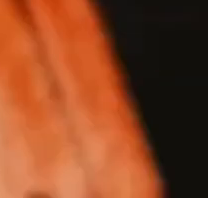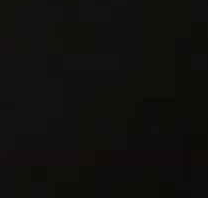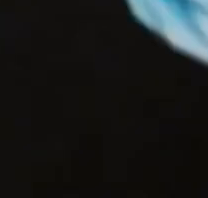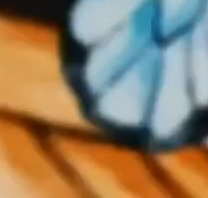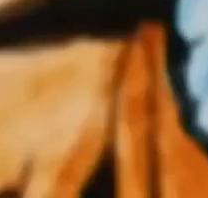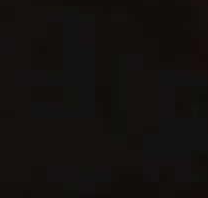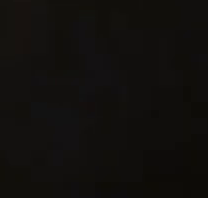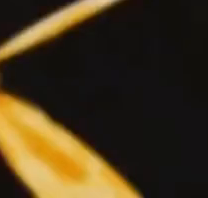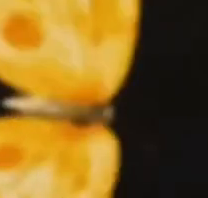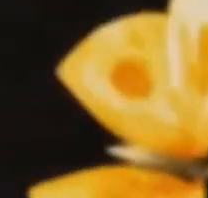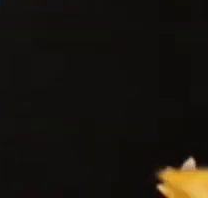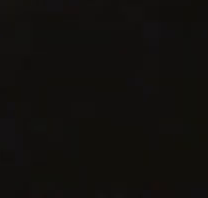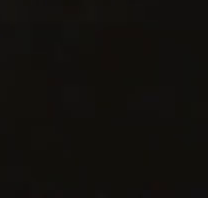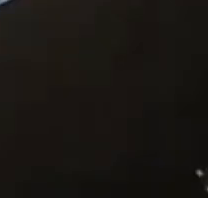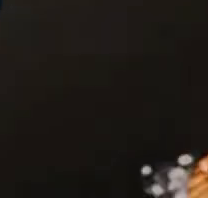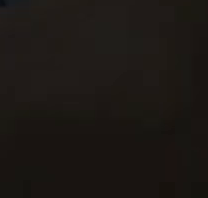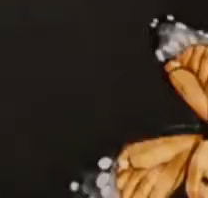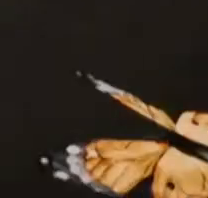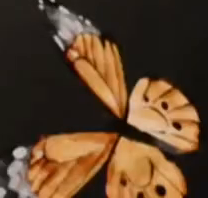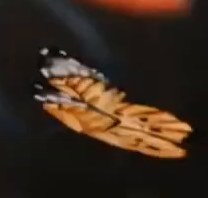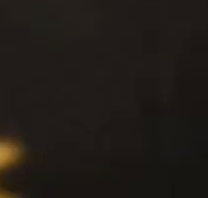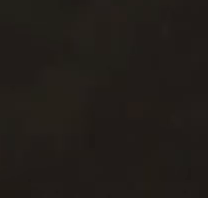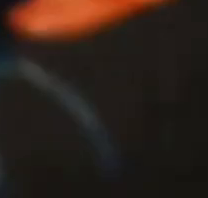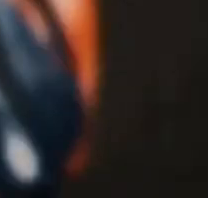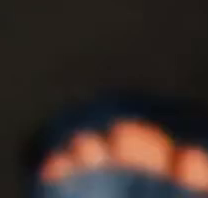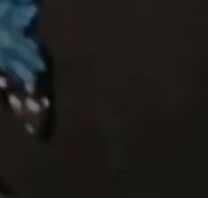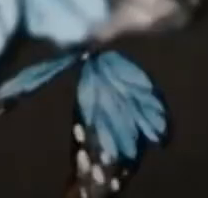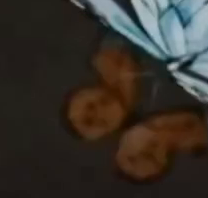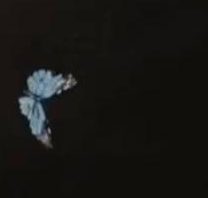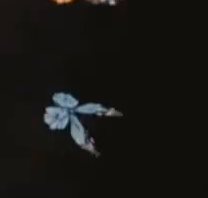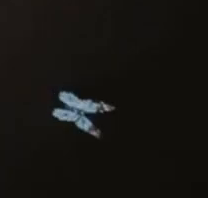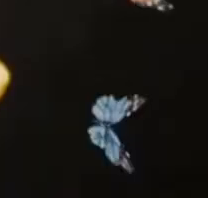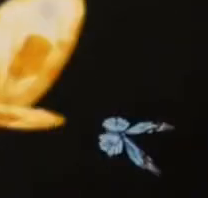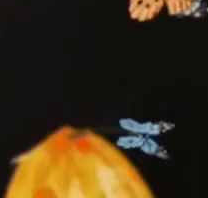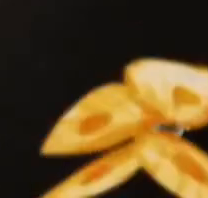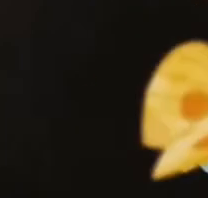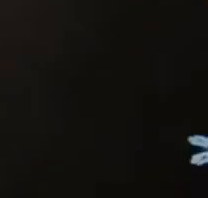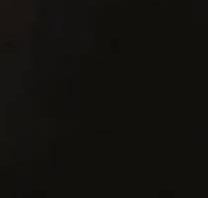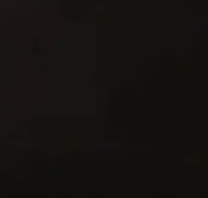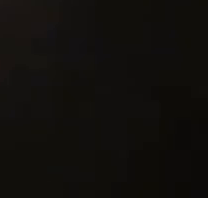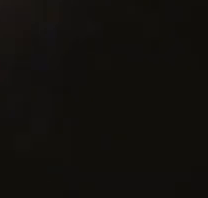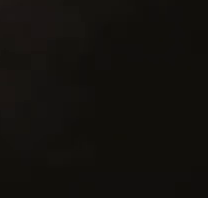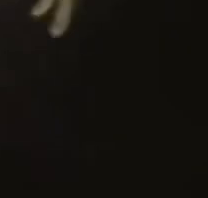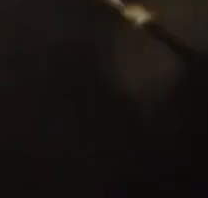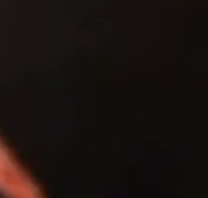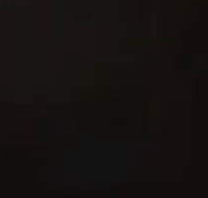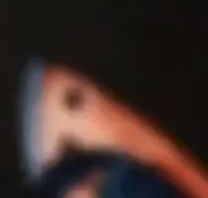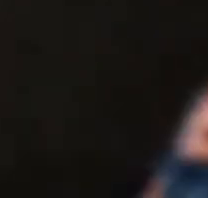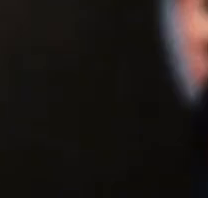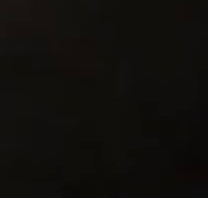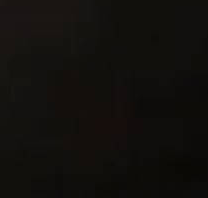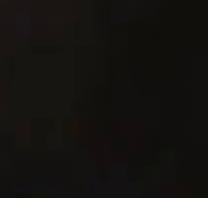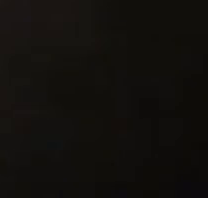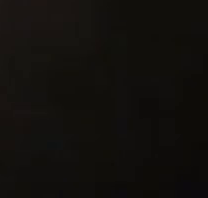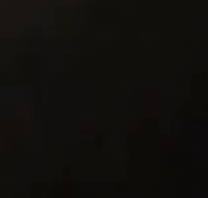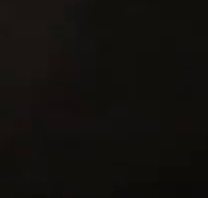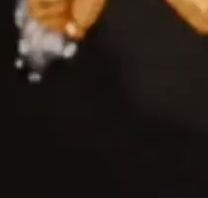Milhões de espécies, plantas e animais, zumbidos, berros, latidos, tudo